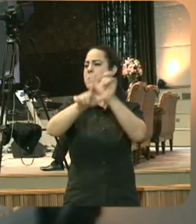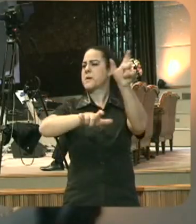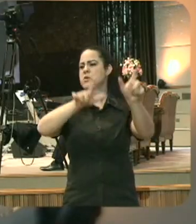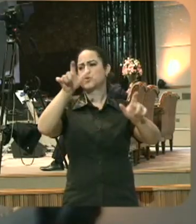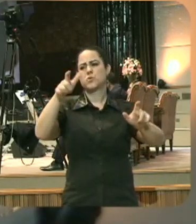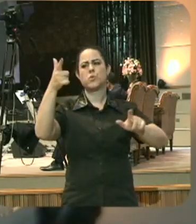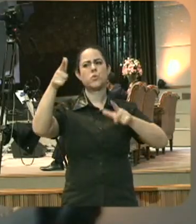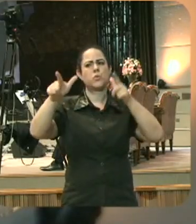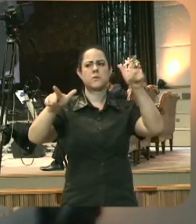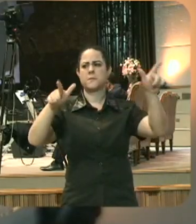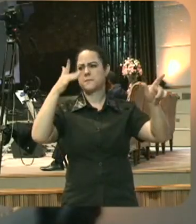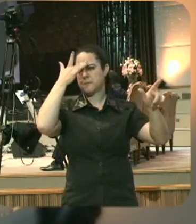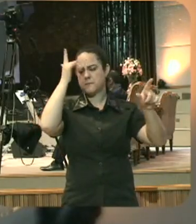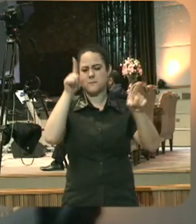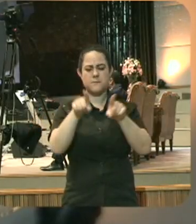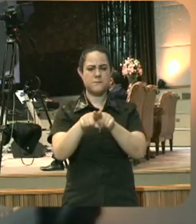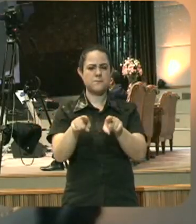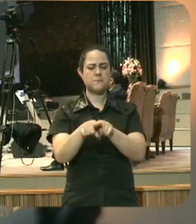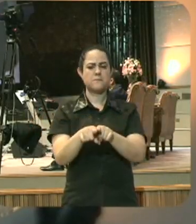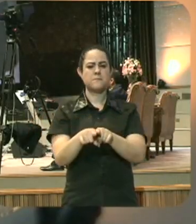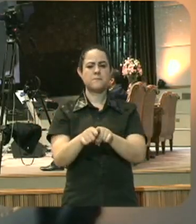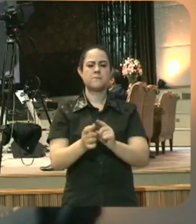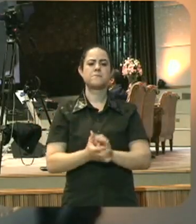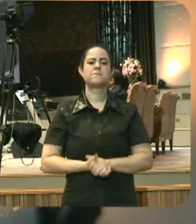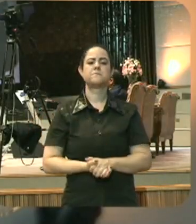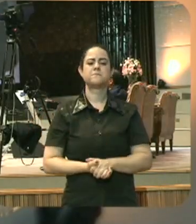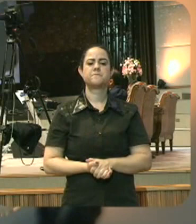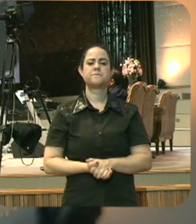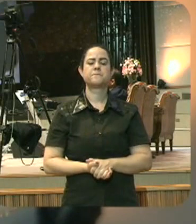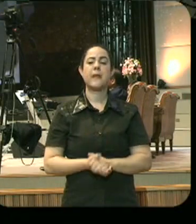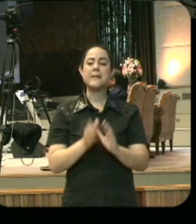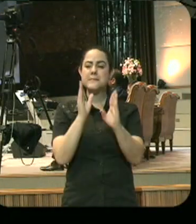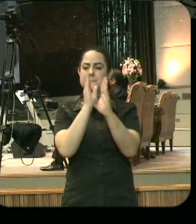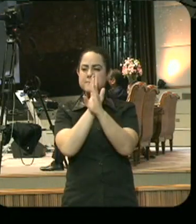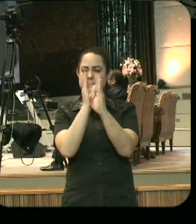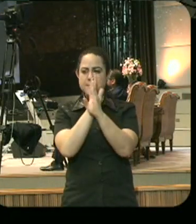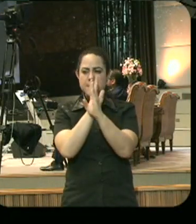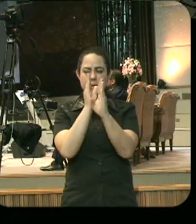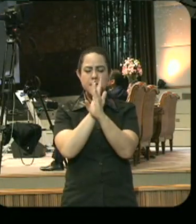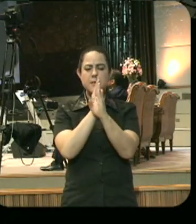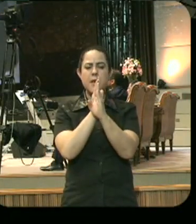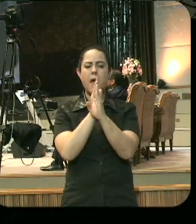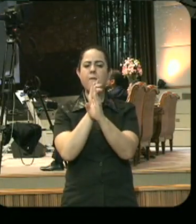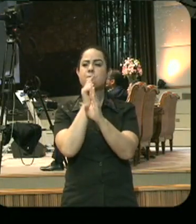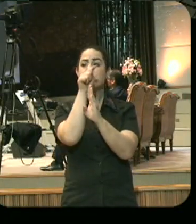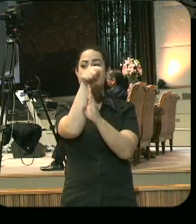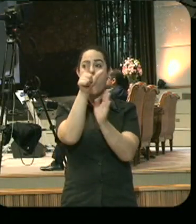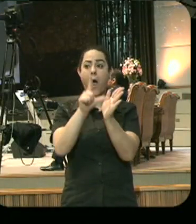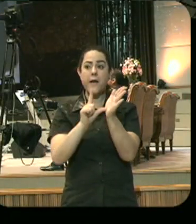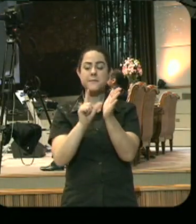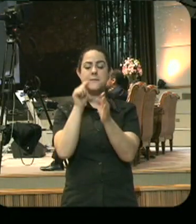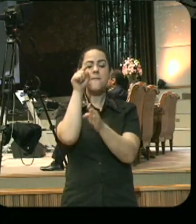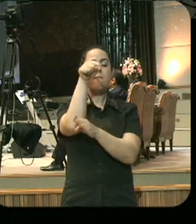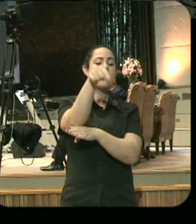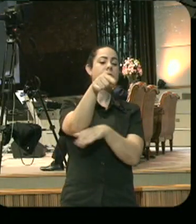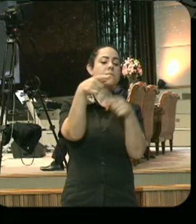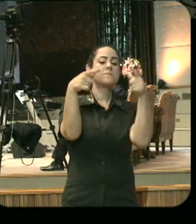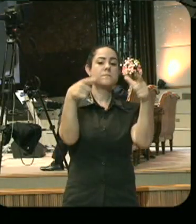Deus deu a outras pessoas. Os espias estiveram naquela terra e eles